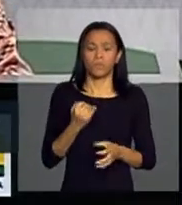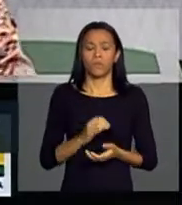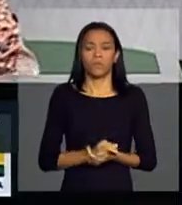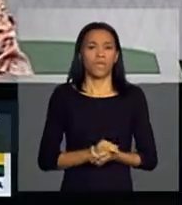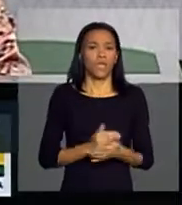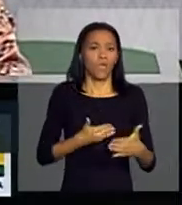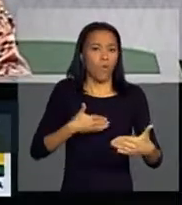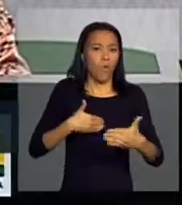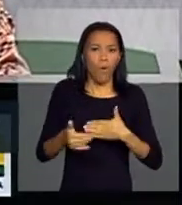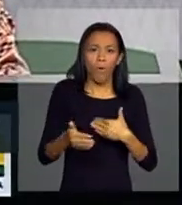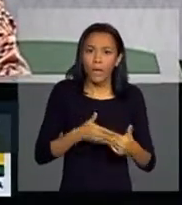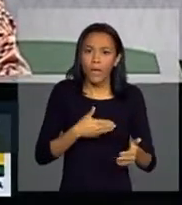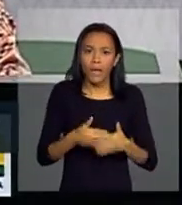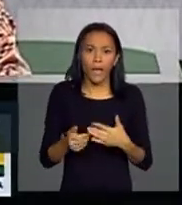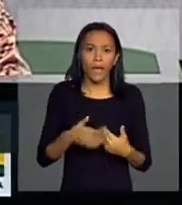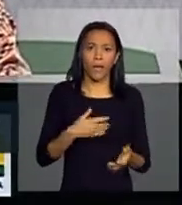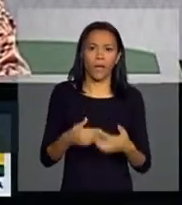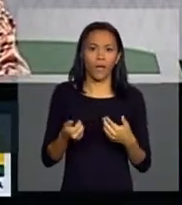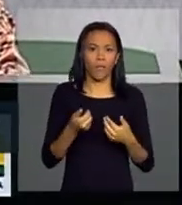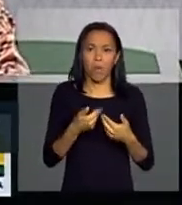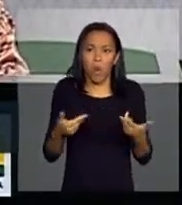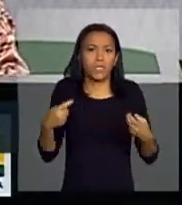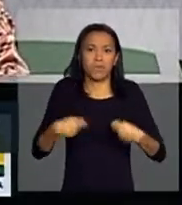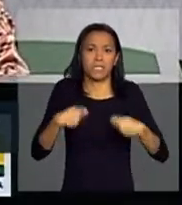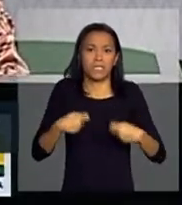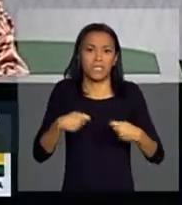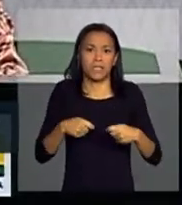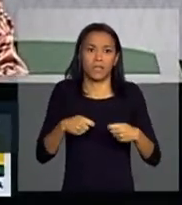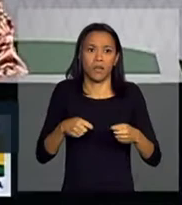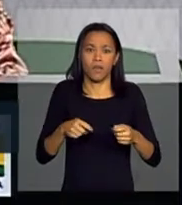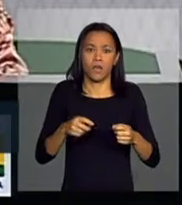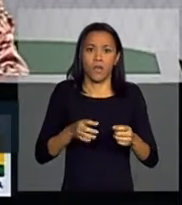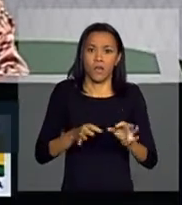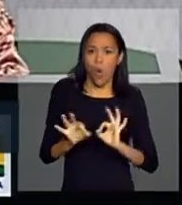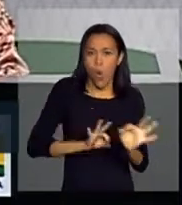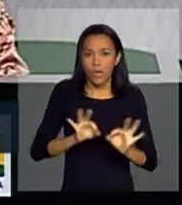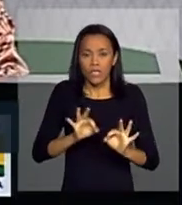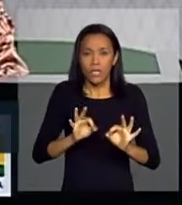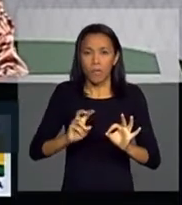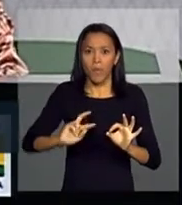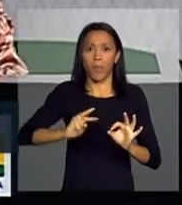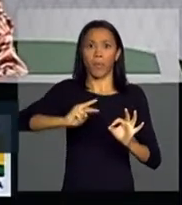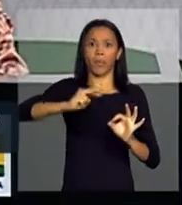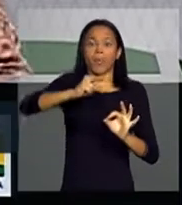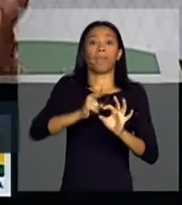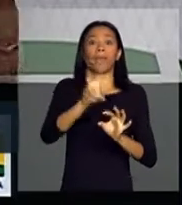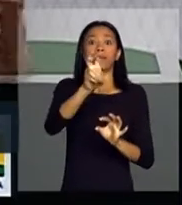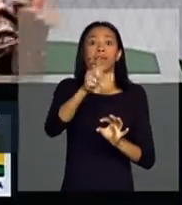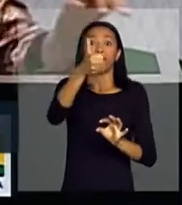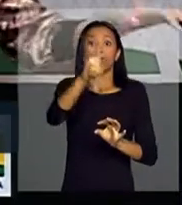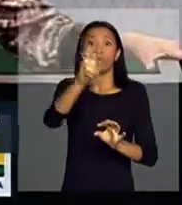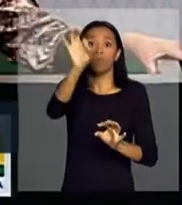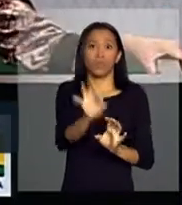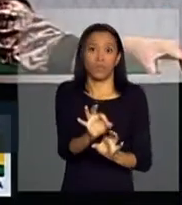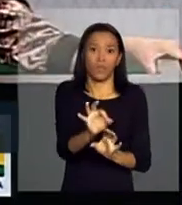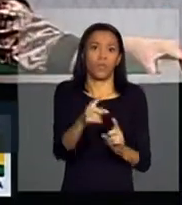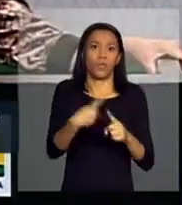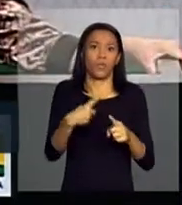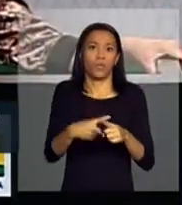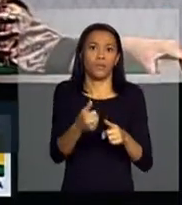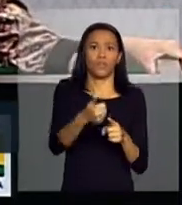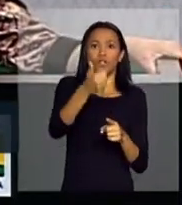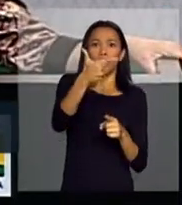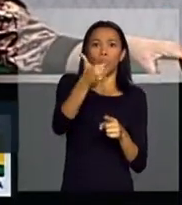qualquer necessidade de mexida e levavam juros para por cento porque estava em